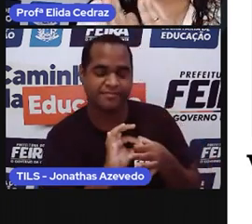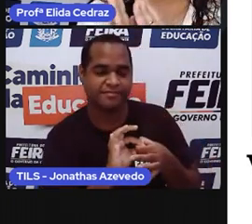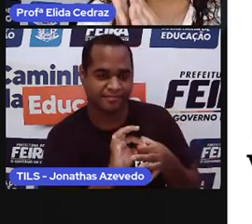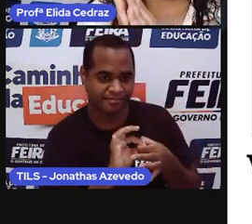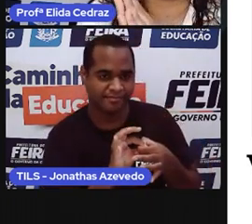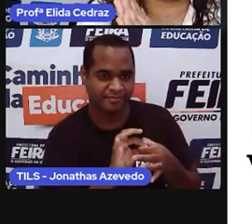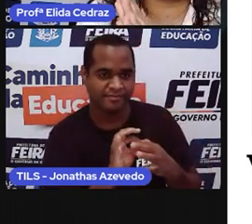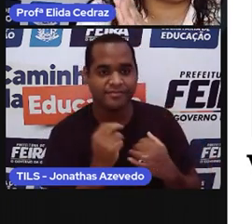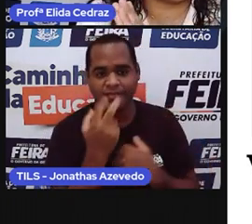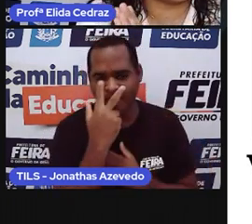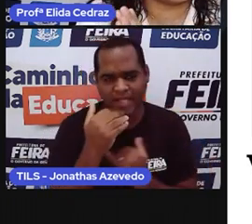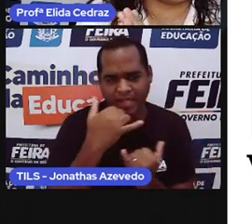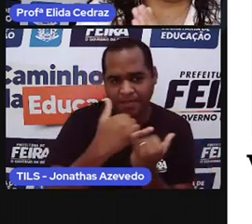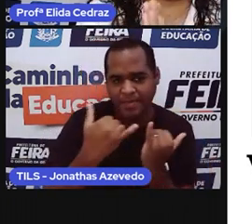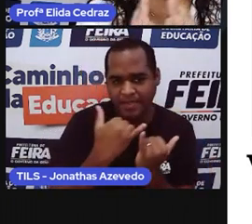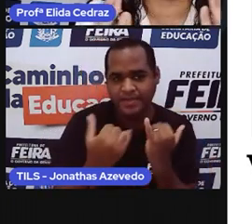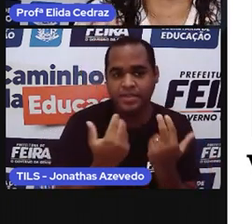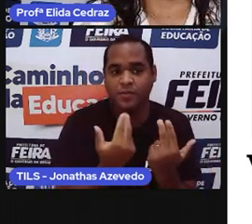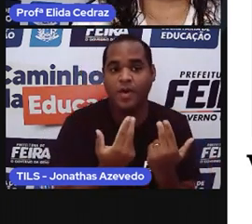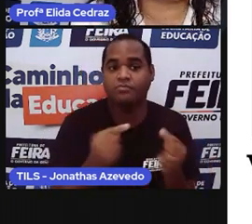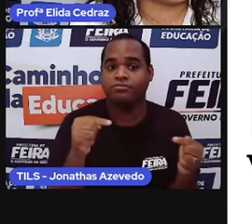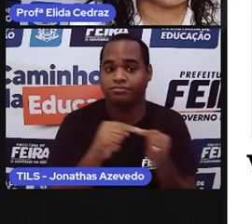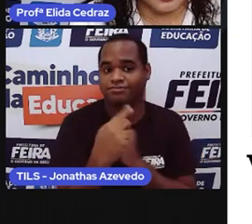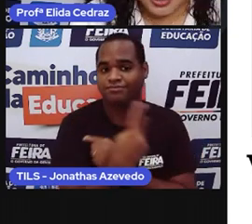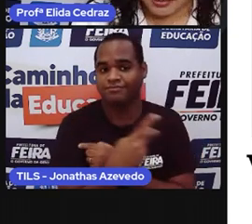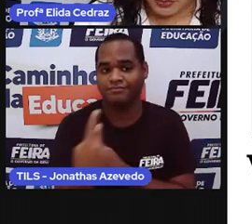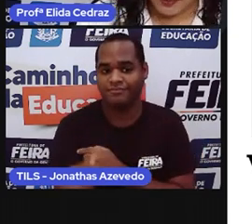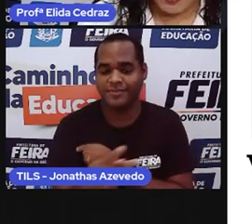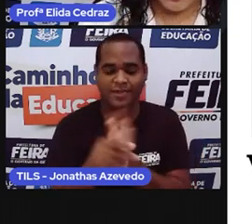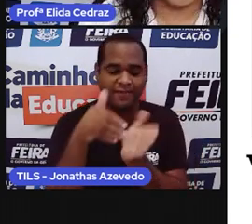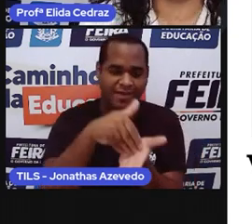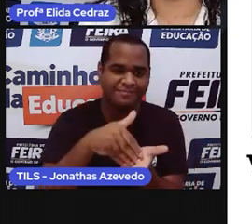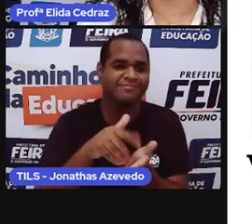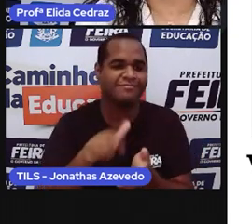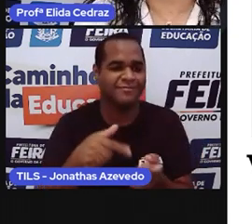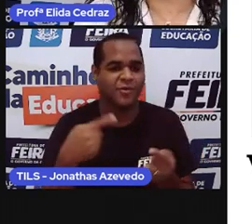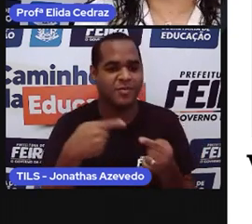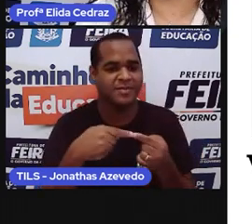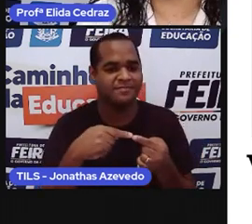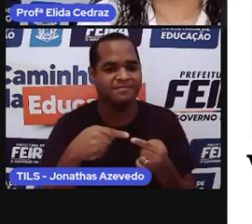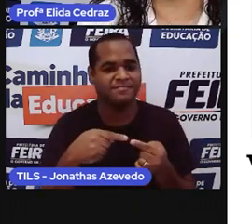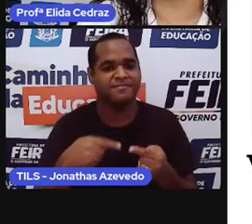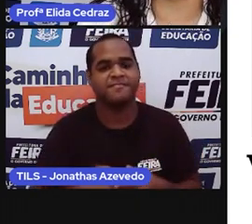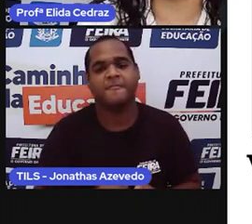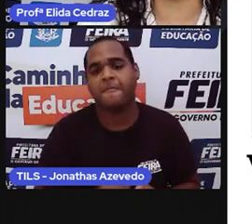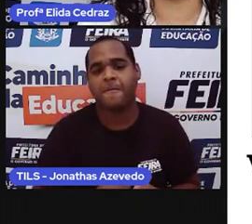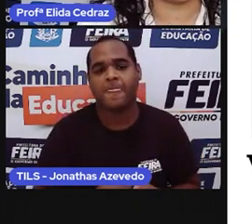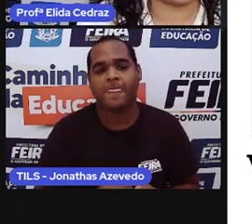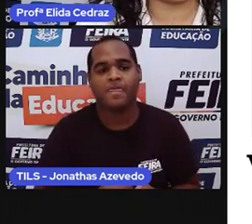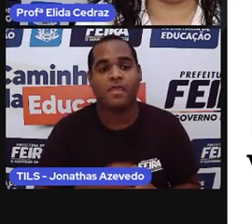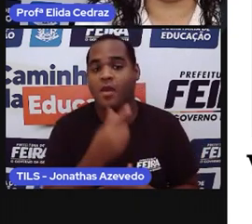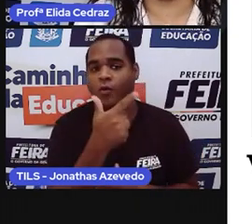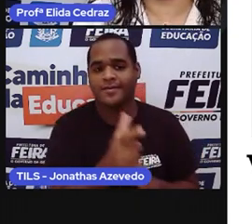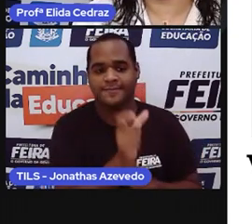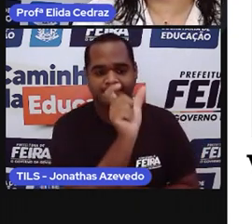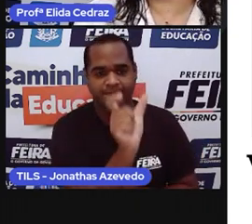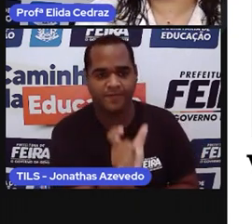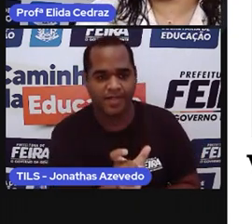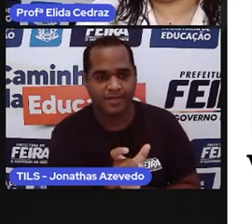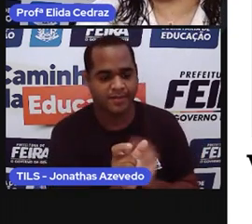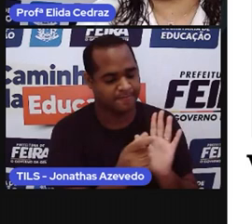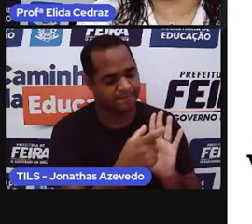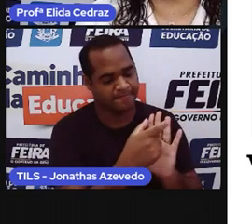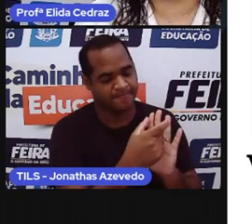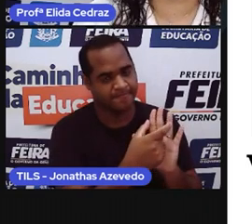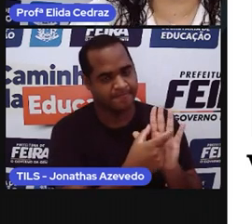né? Elas parecem na terminação, por isso que elas rimam. E nós temos o verso.